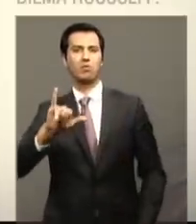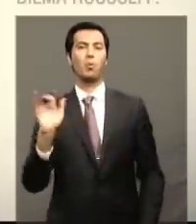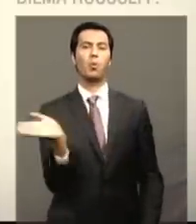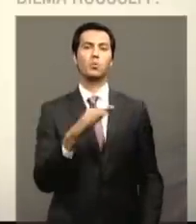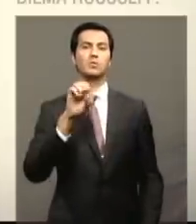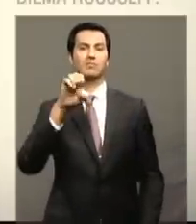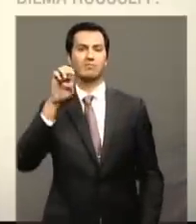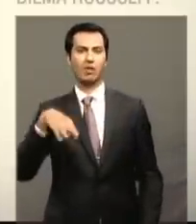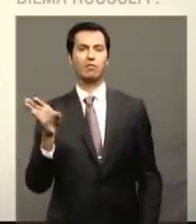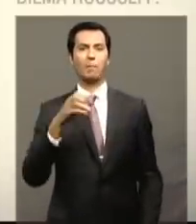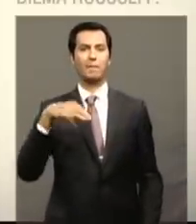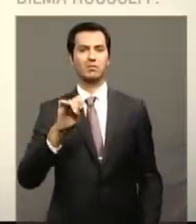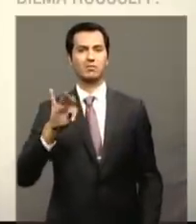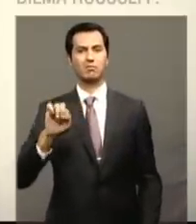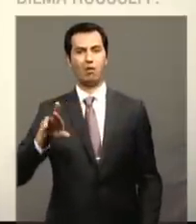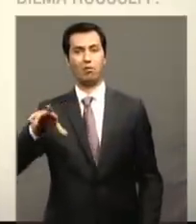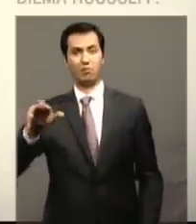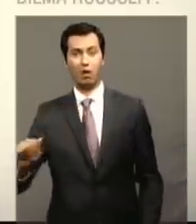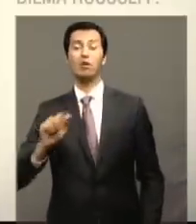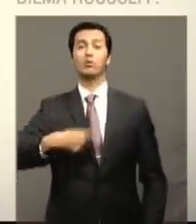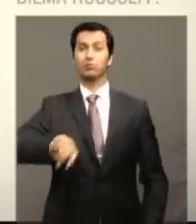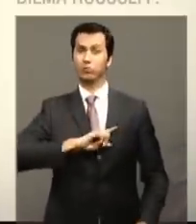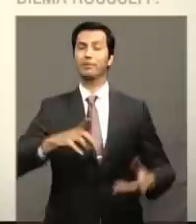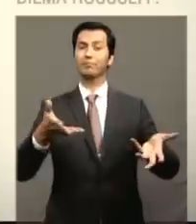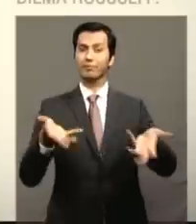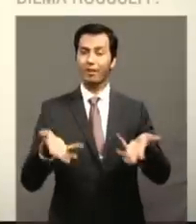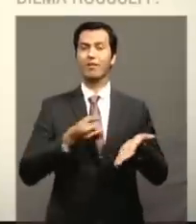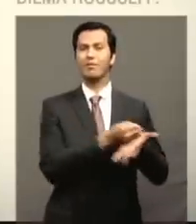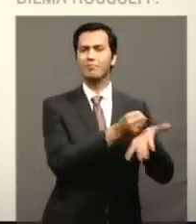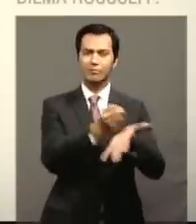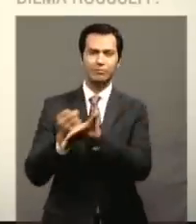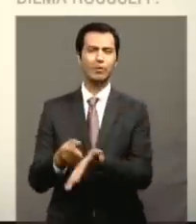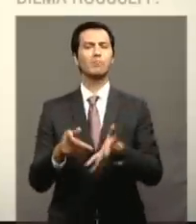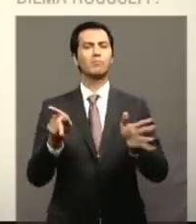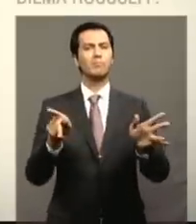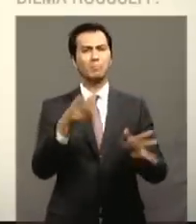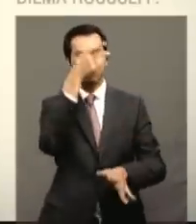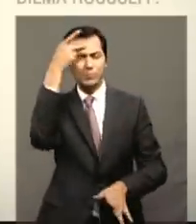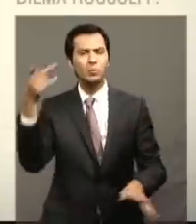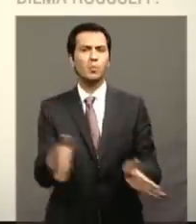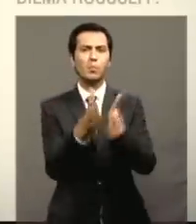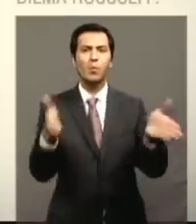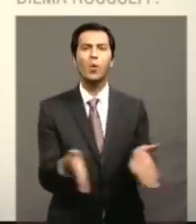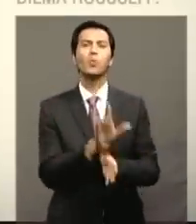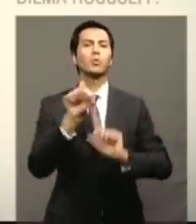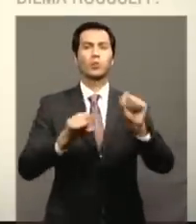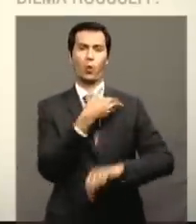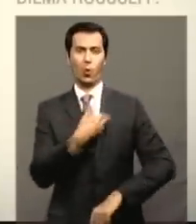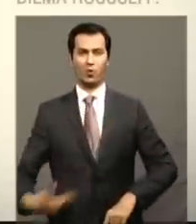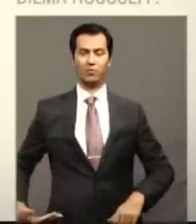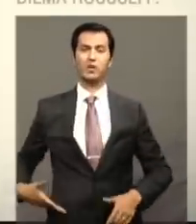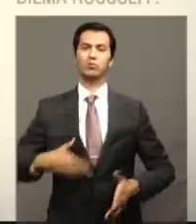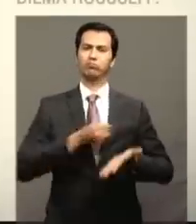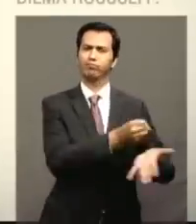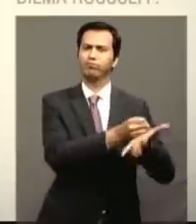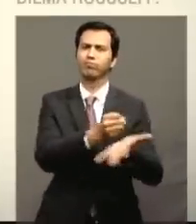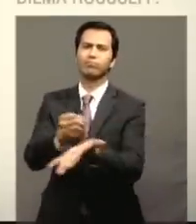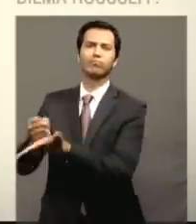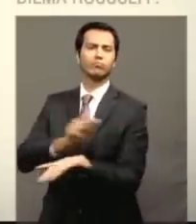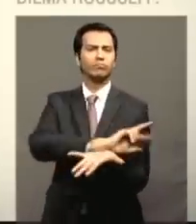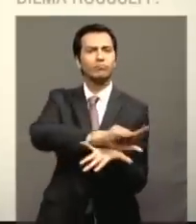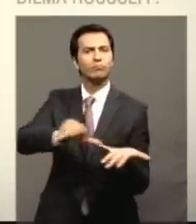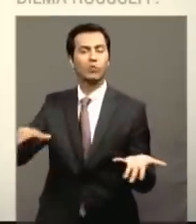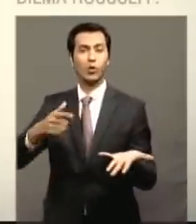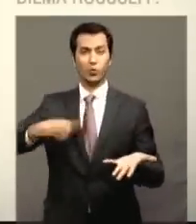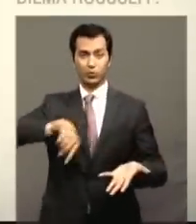extremamente os serviços públicos e com qualidade estamos começando a fazer isso na área da saúde Vamos